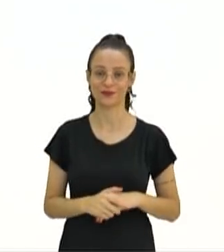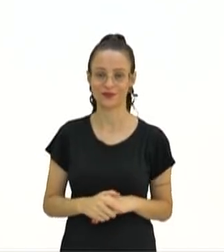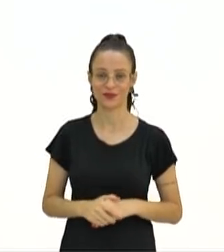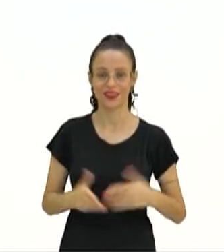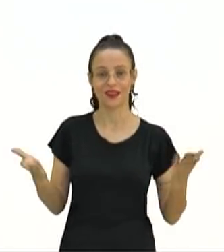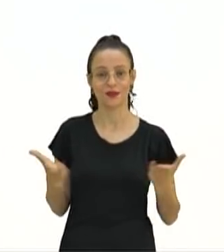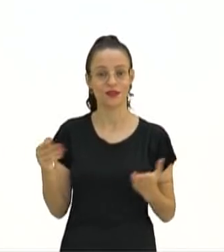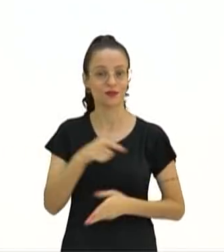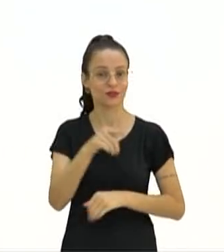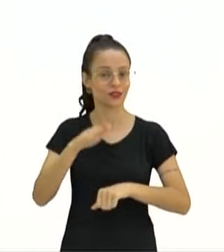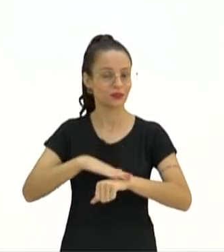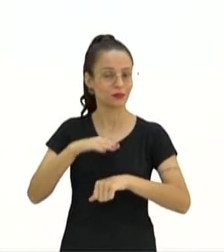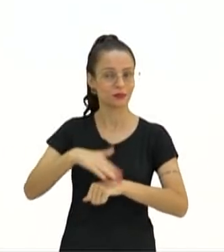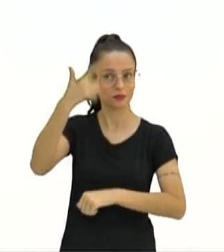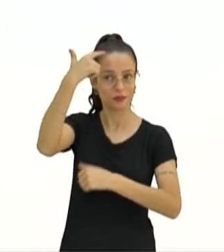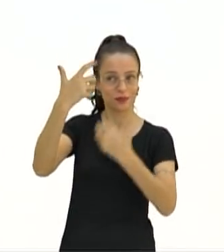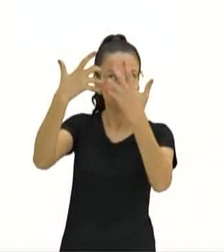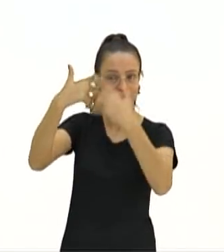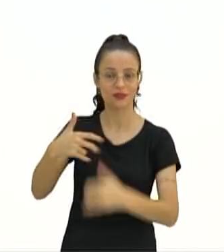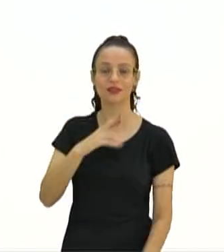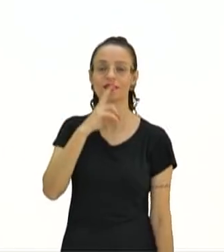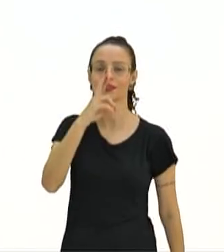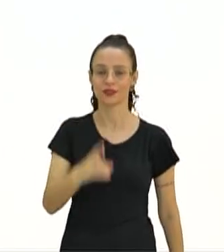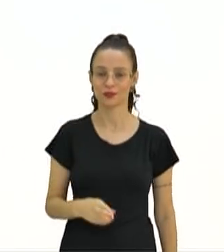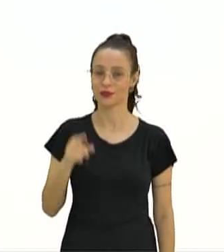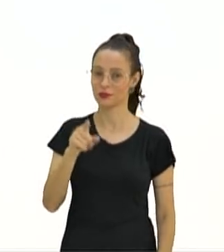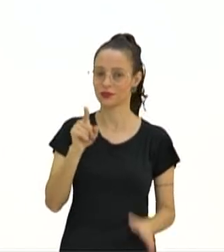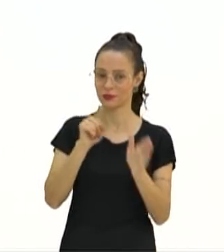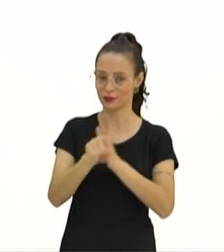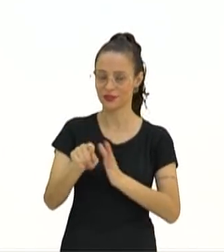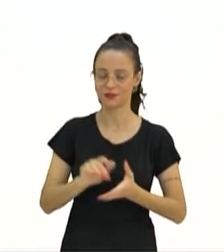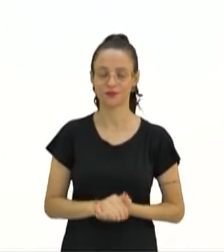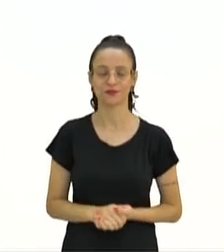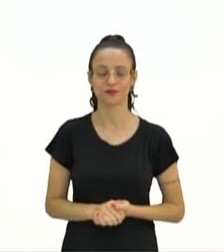um tempinho para pensar aí na resposta para essa pergunta.